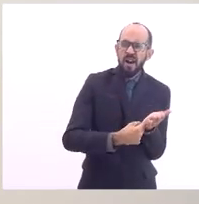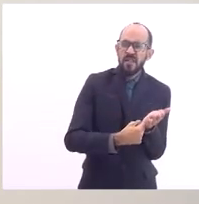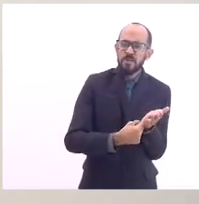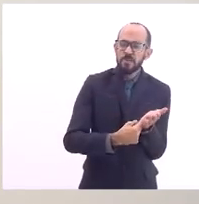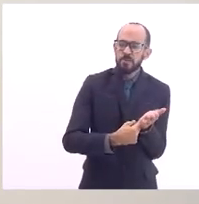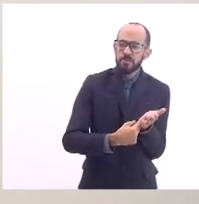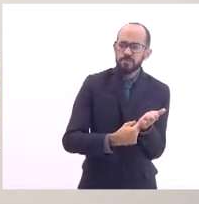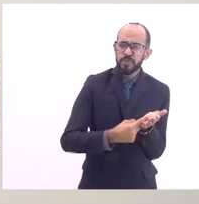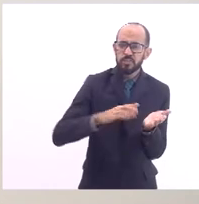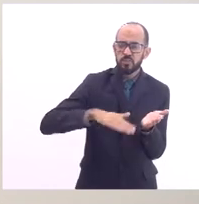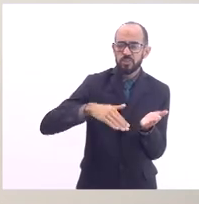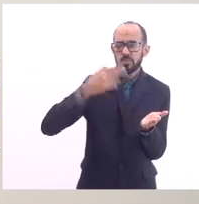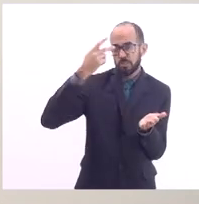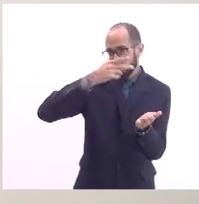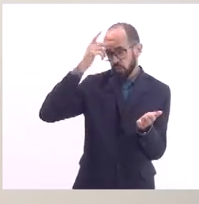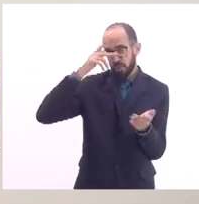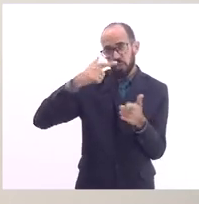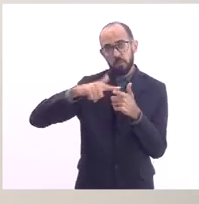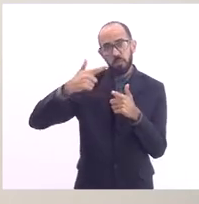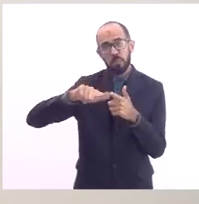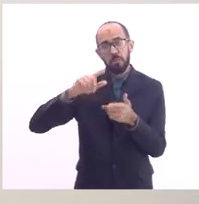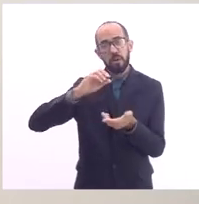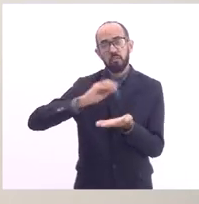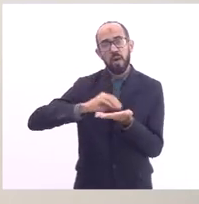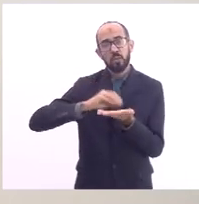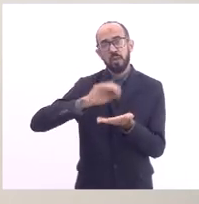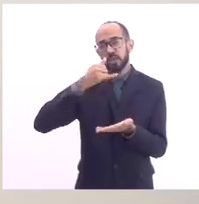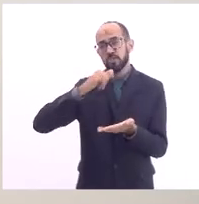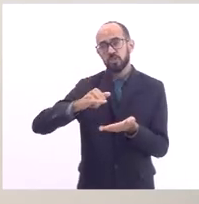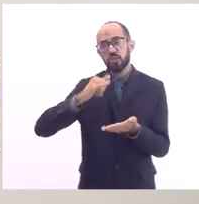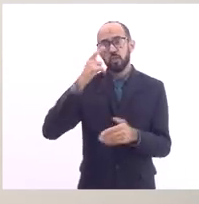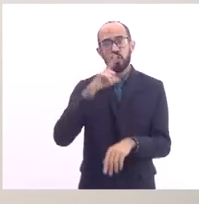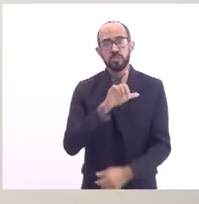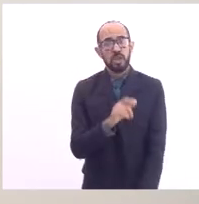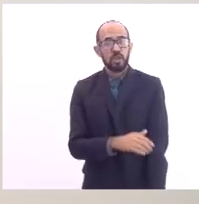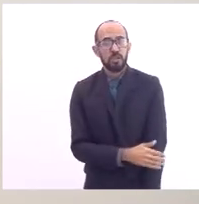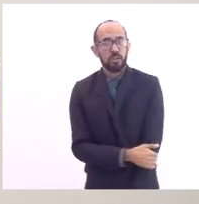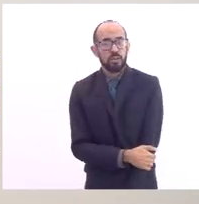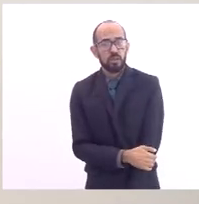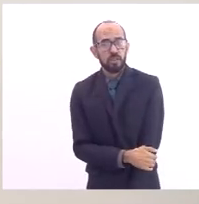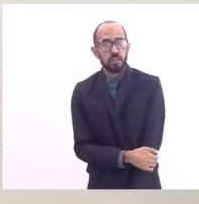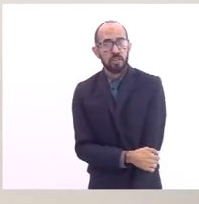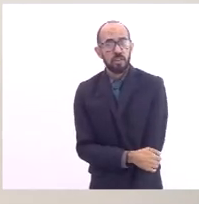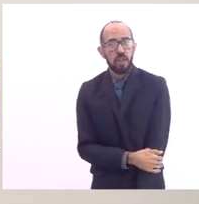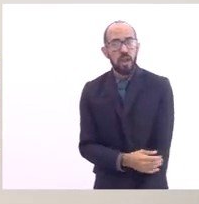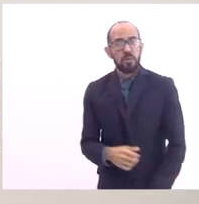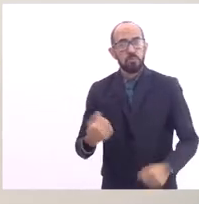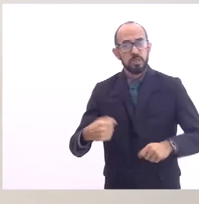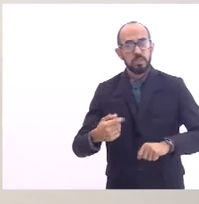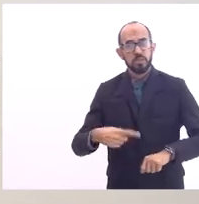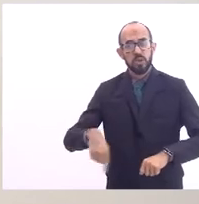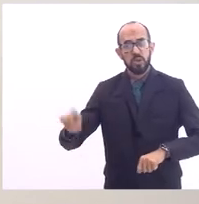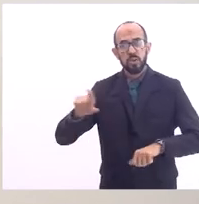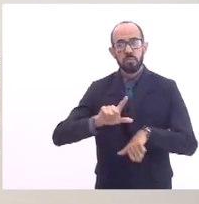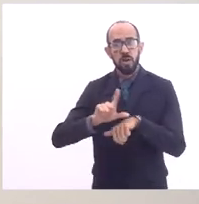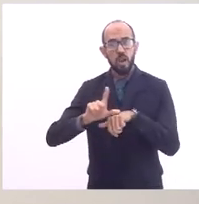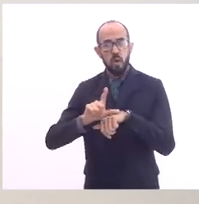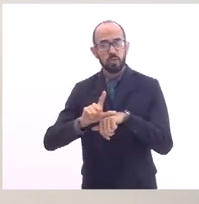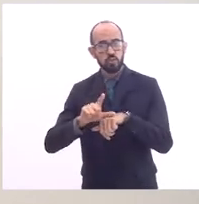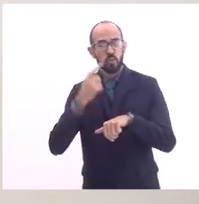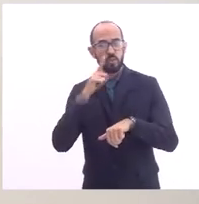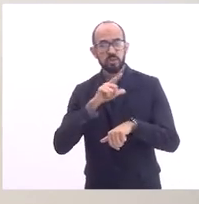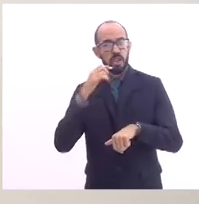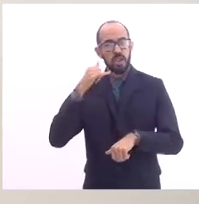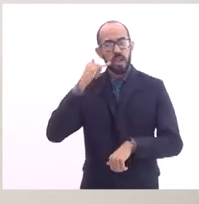está com problema de falta de energia, não consegue, porque vai ter que procurar uma agência, não consegue resolver pelo